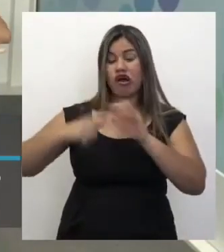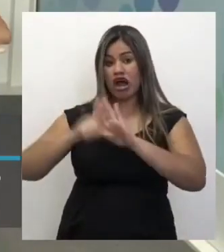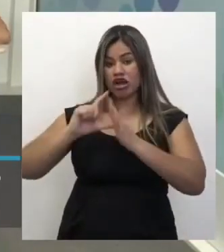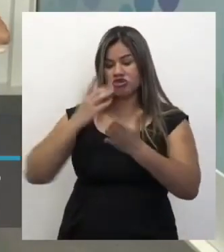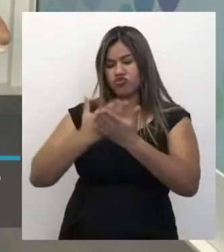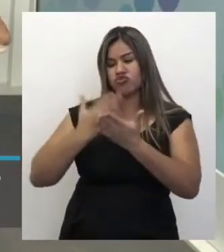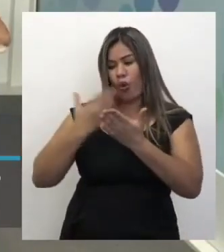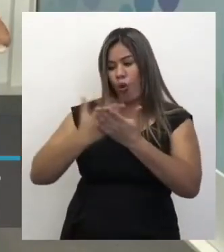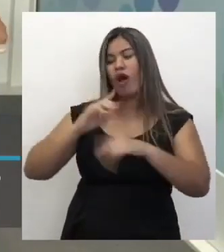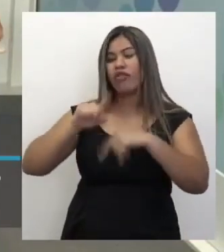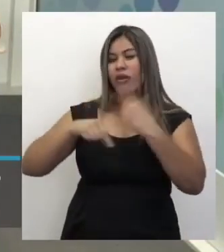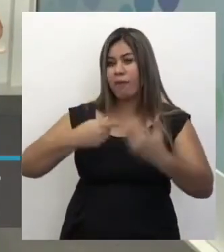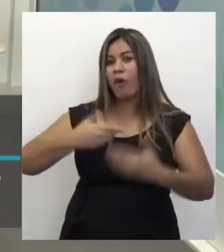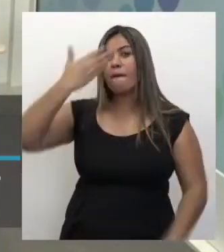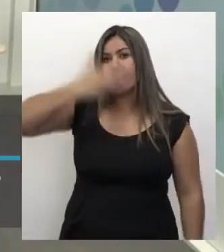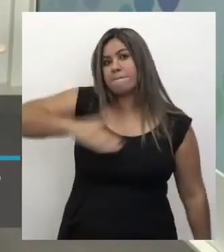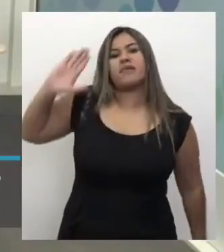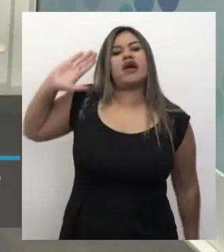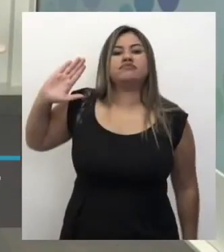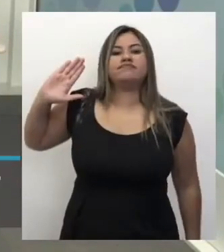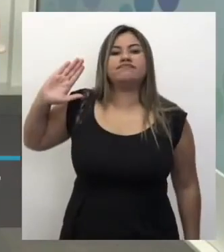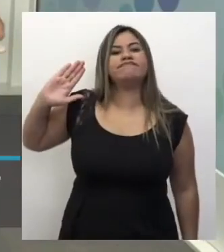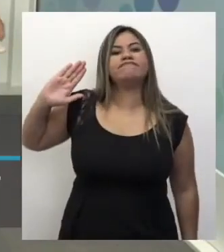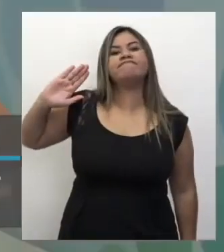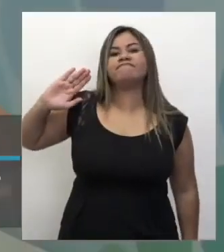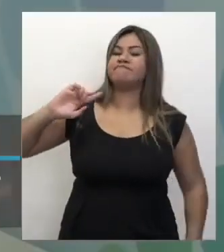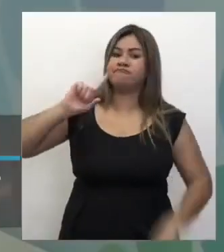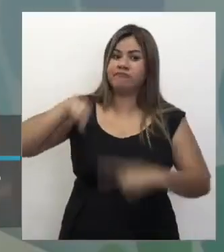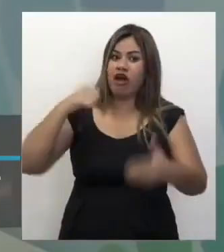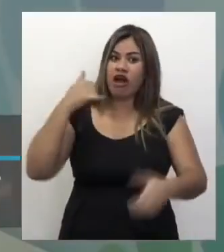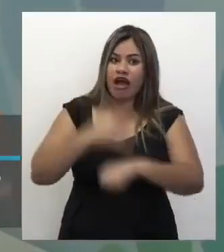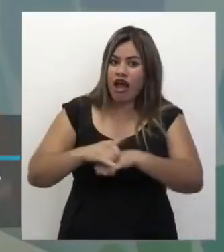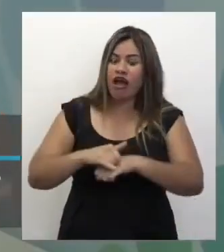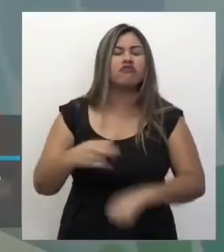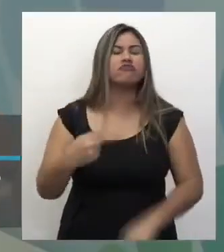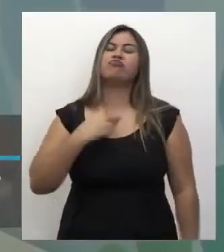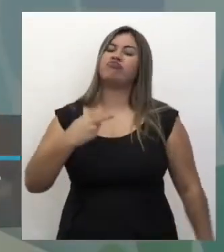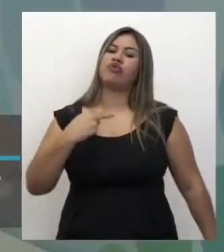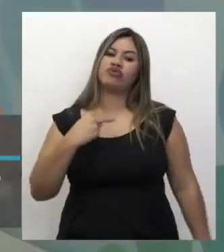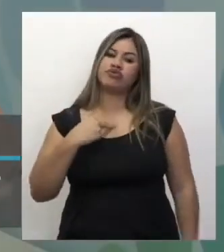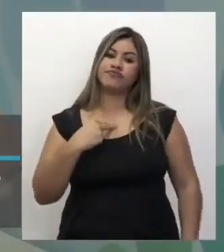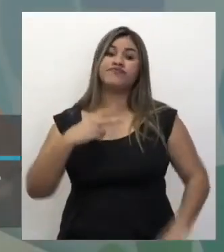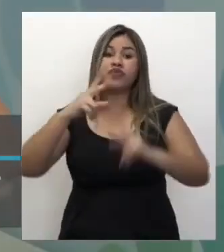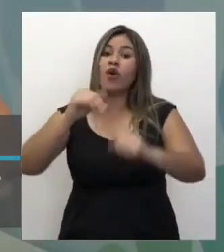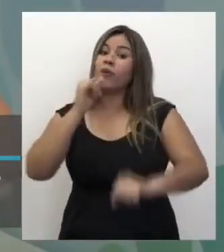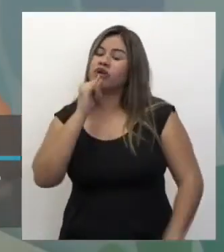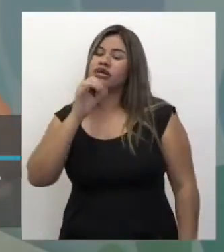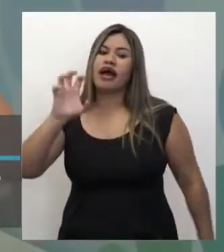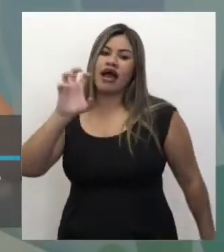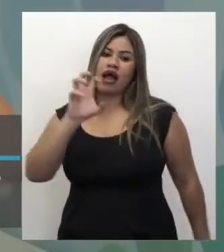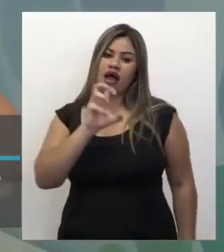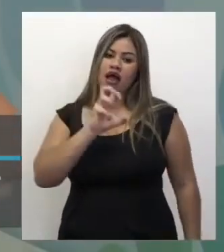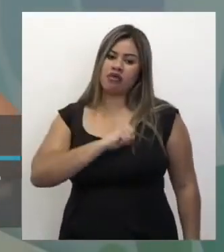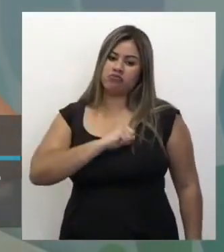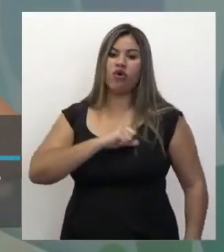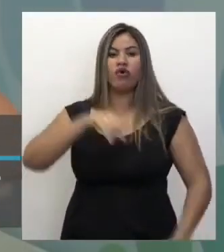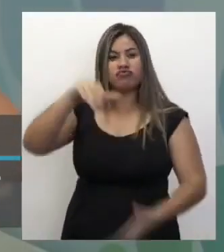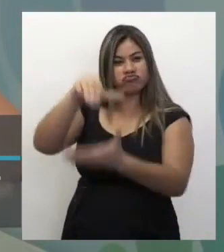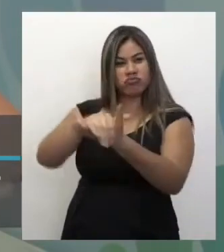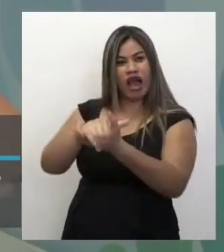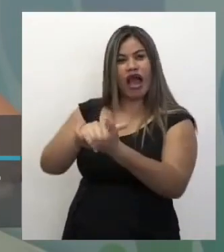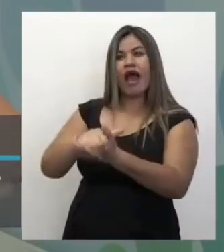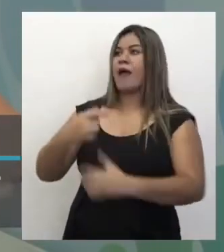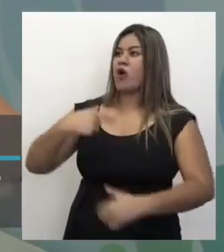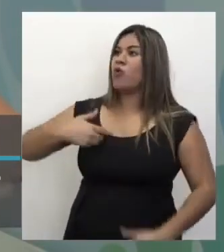cumprir. E aí, a mesma coisa você leva na questão do amor. Eu jurei amor a essa pessoa, eu tenho